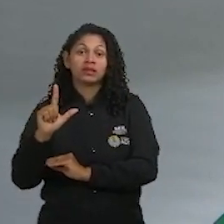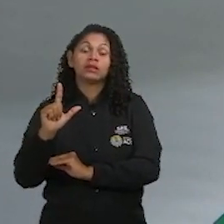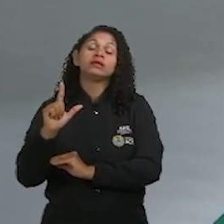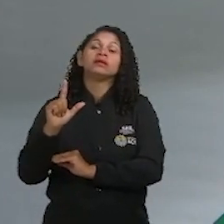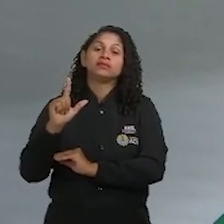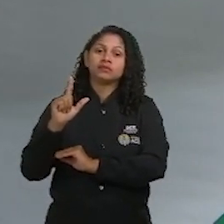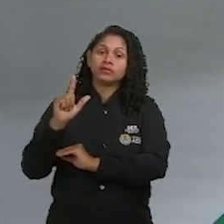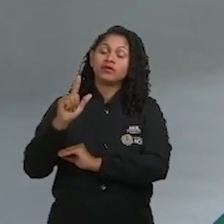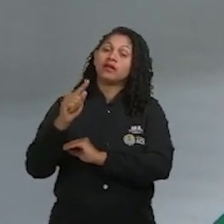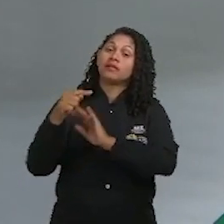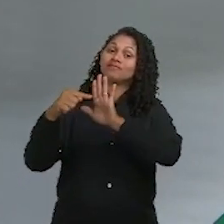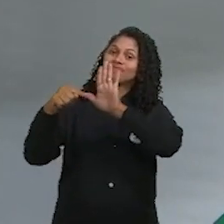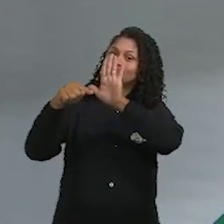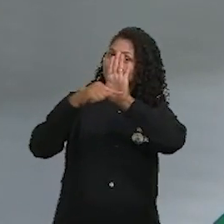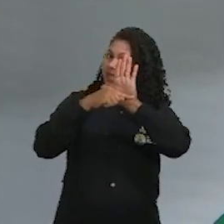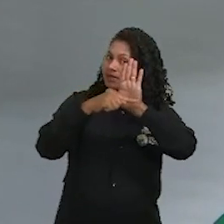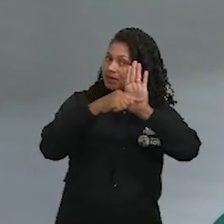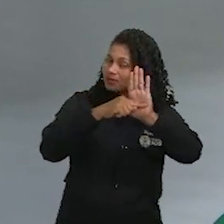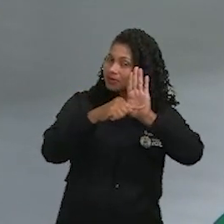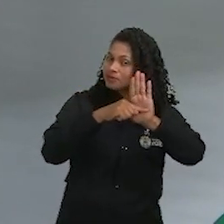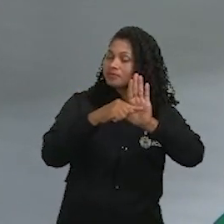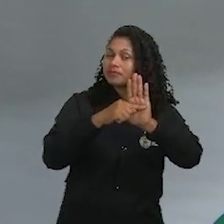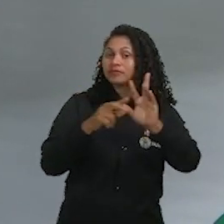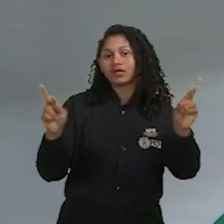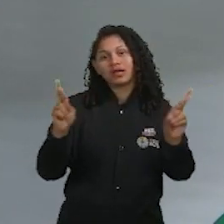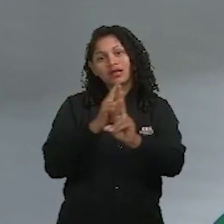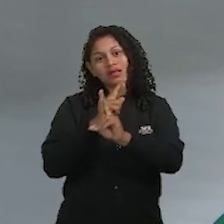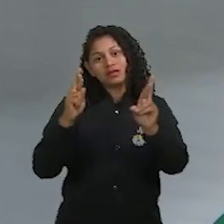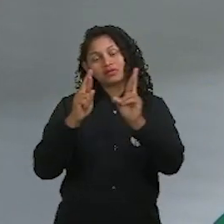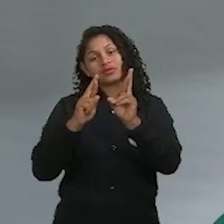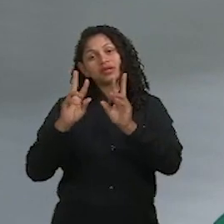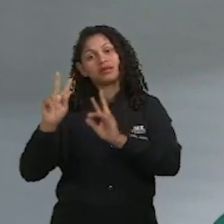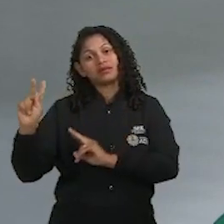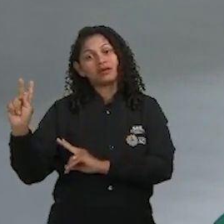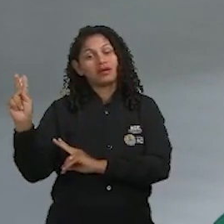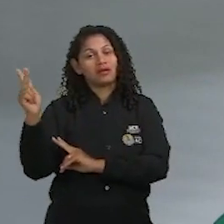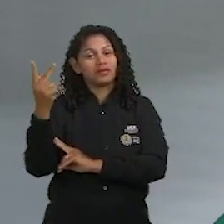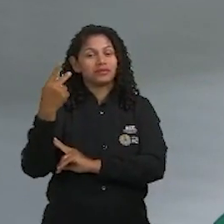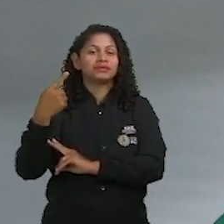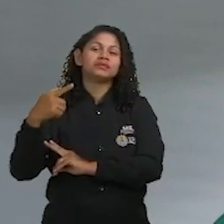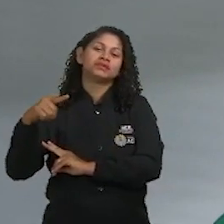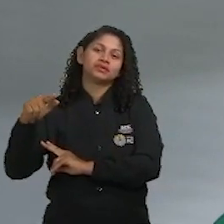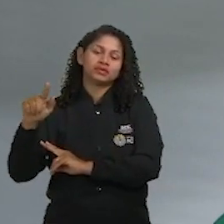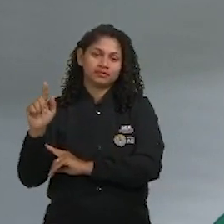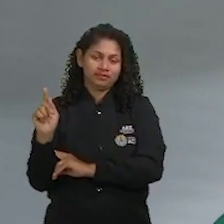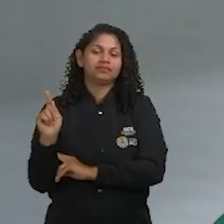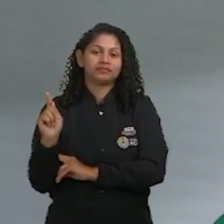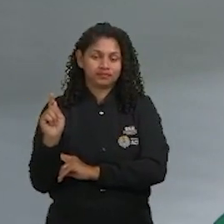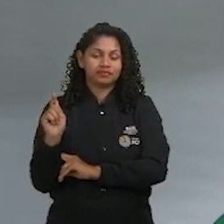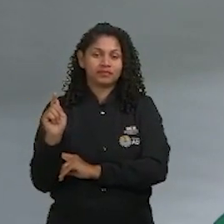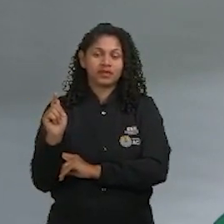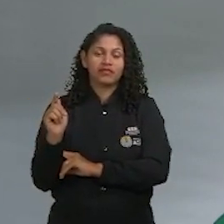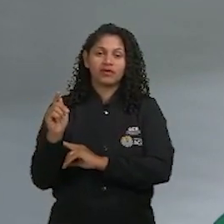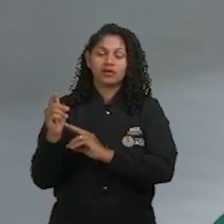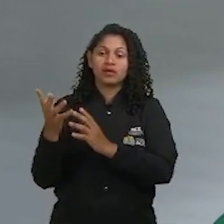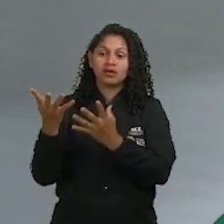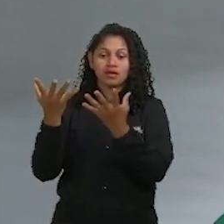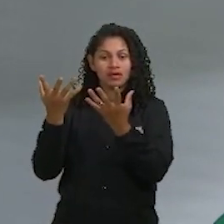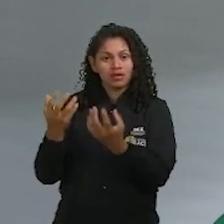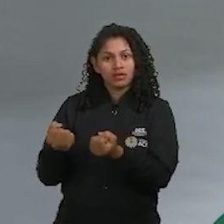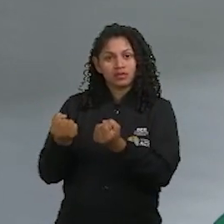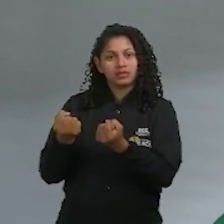mais eletronegativo em relação ao hidrogênio. Então, se ele fosse receber aí uma carga parcial, né,